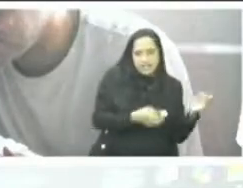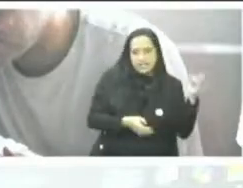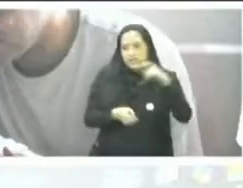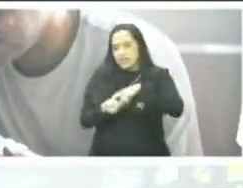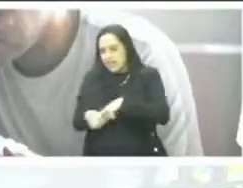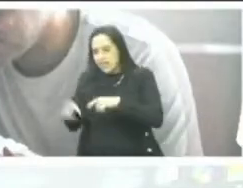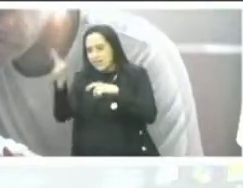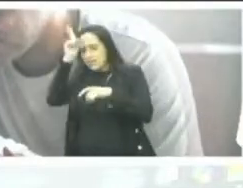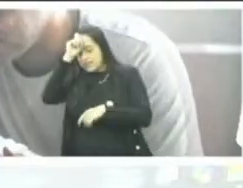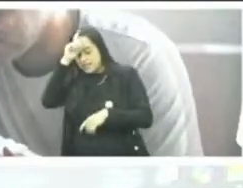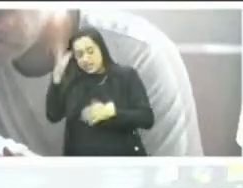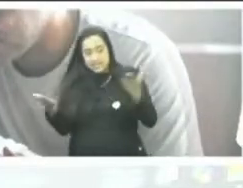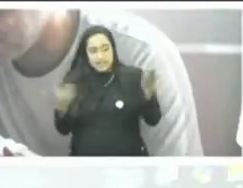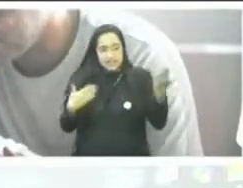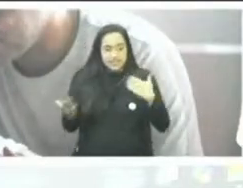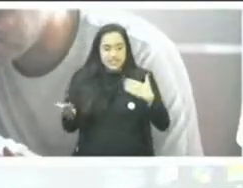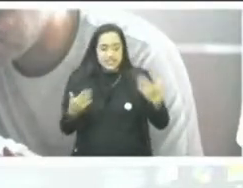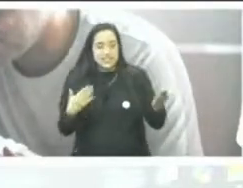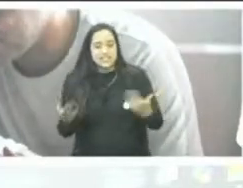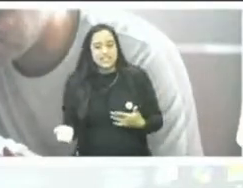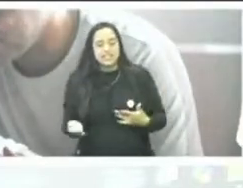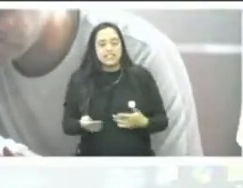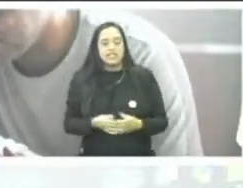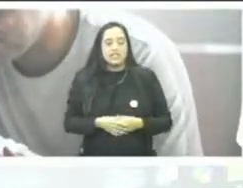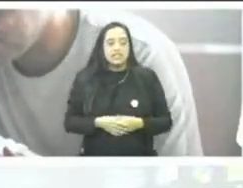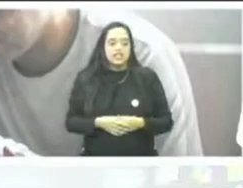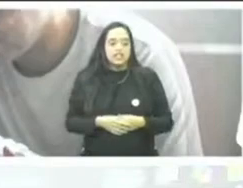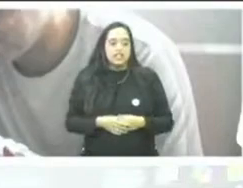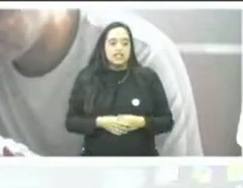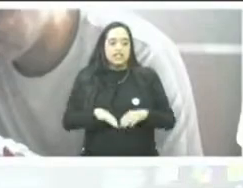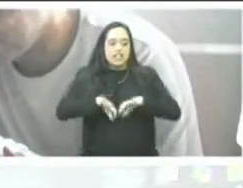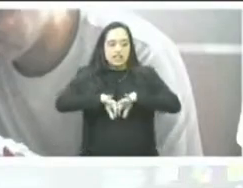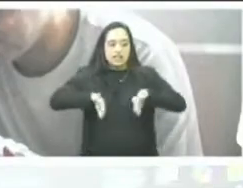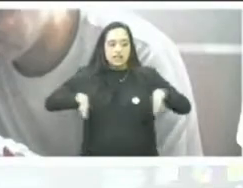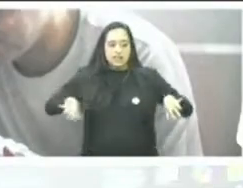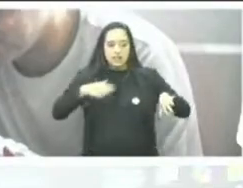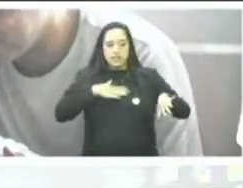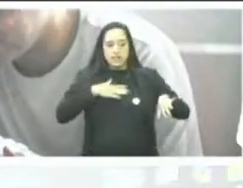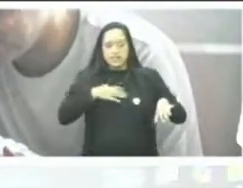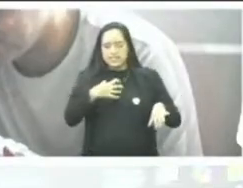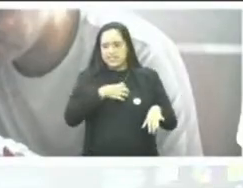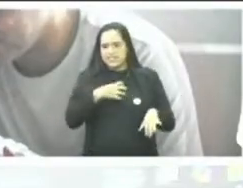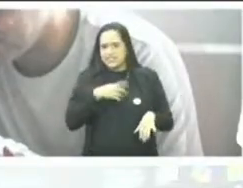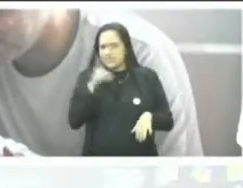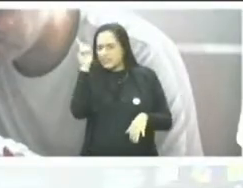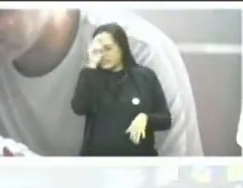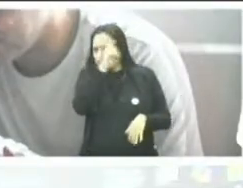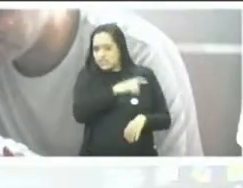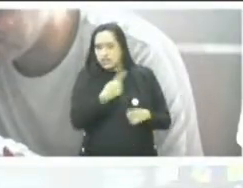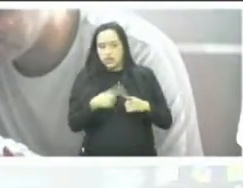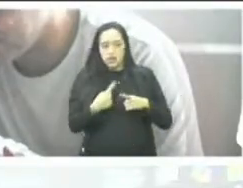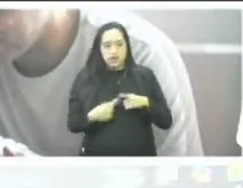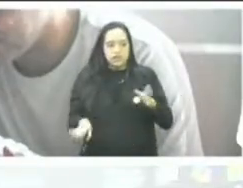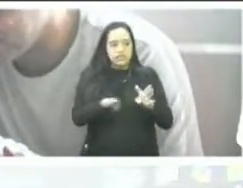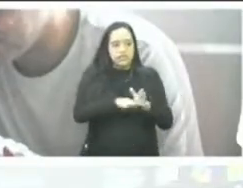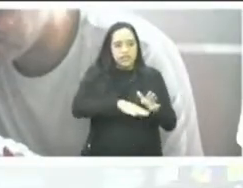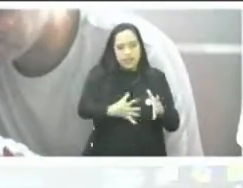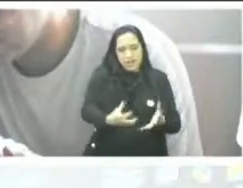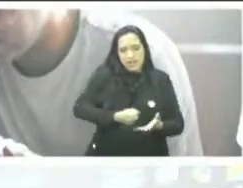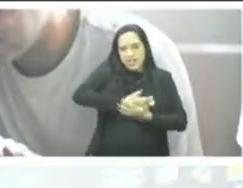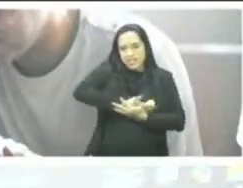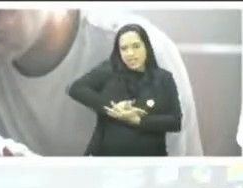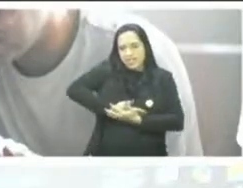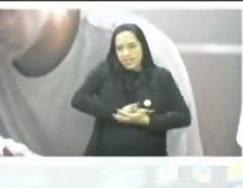hospital. E a separação para mim sempre foi o mais difícil, porque eu chegava, pegava ela no colo,